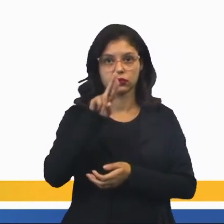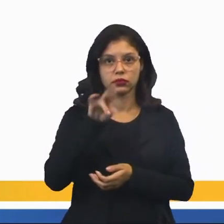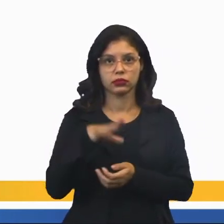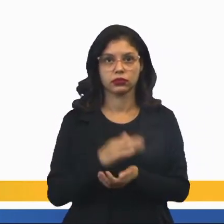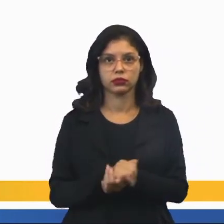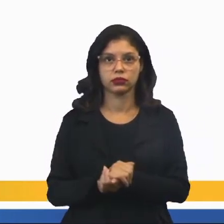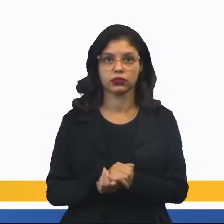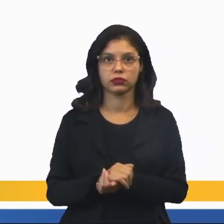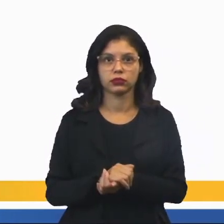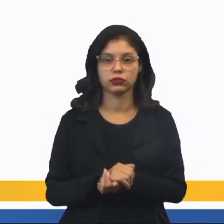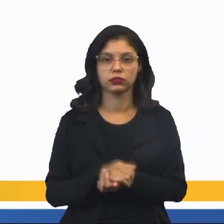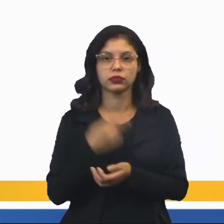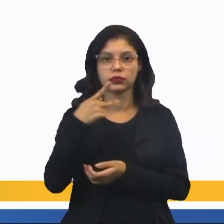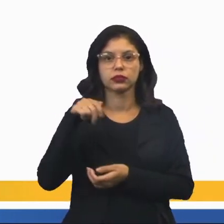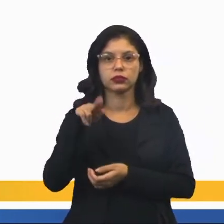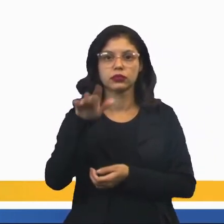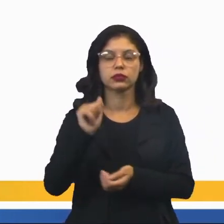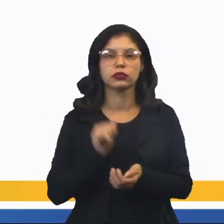penas, como